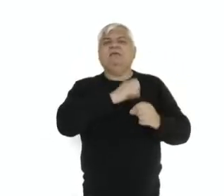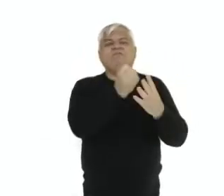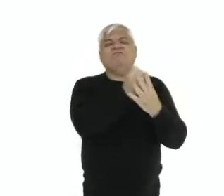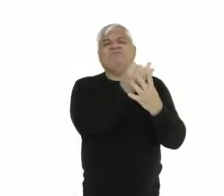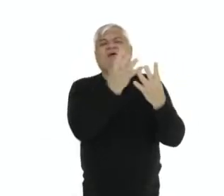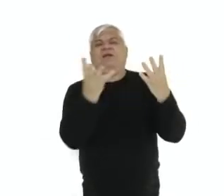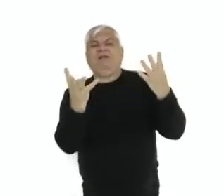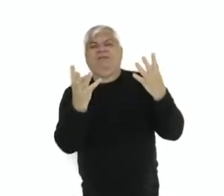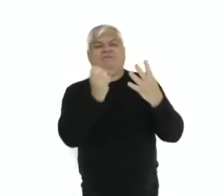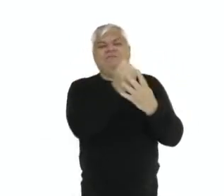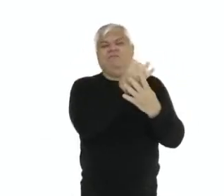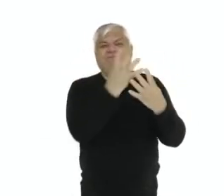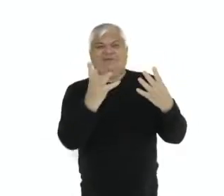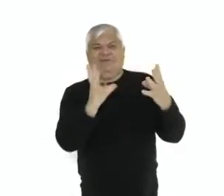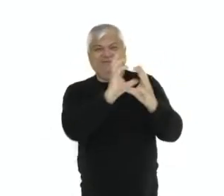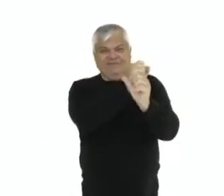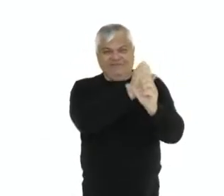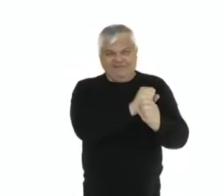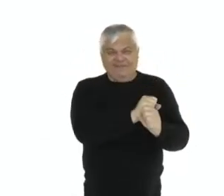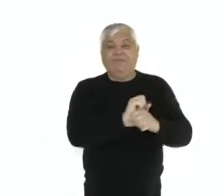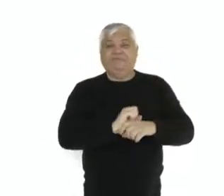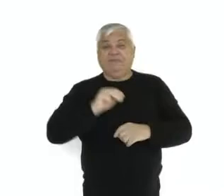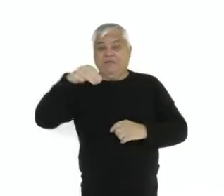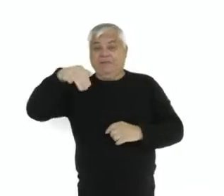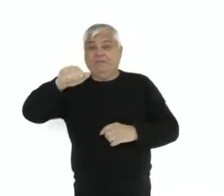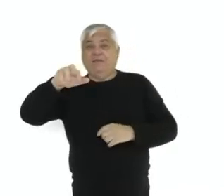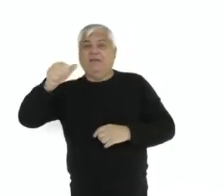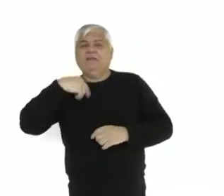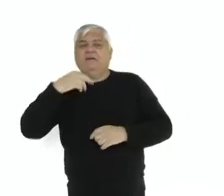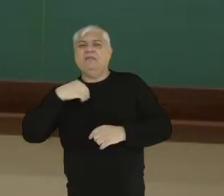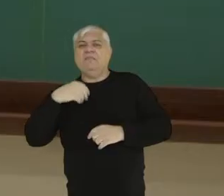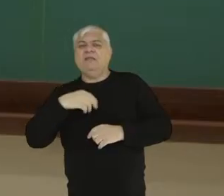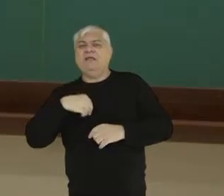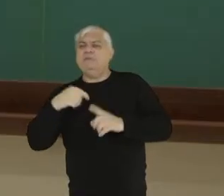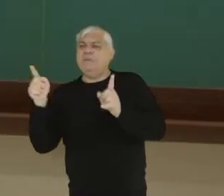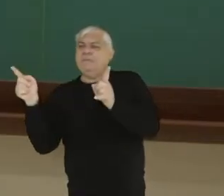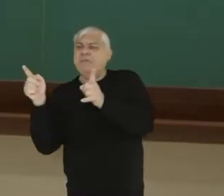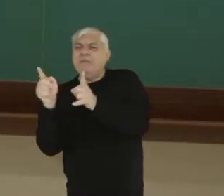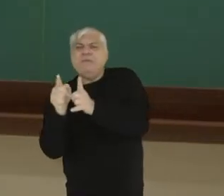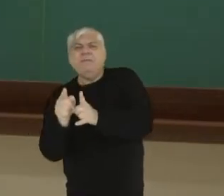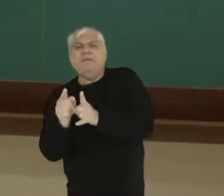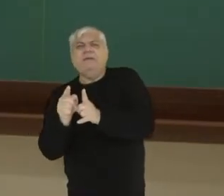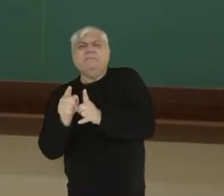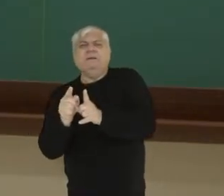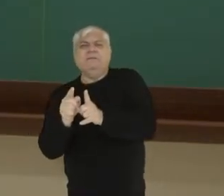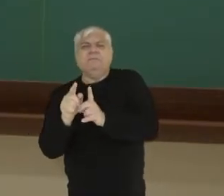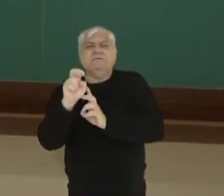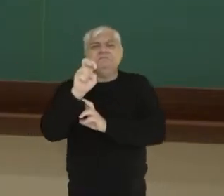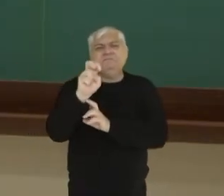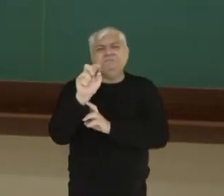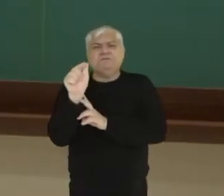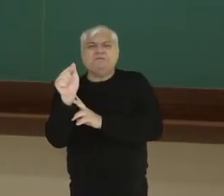de Mariana. Ou seja, as notas de Mariana ficam mais próximas das medidas que encontramos. Tá?